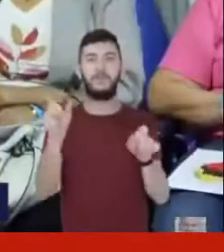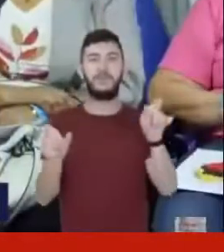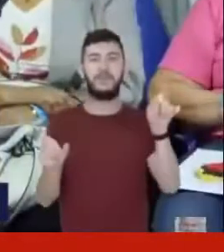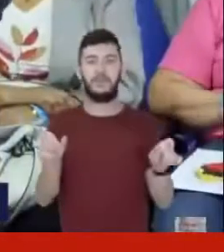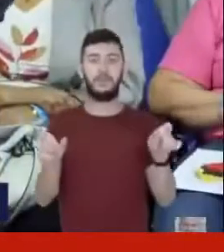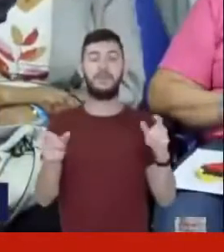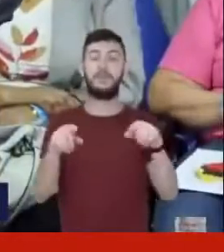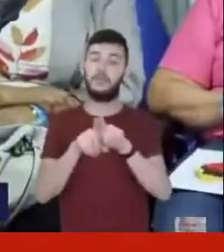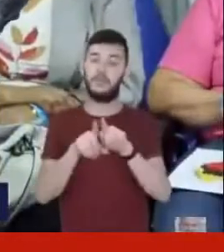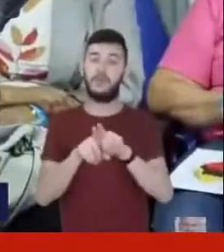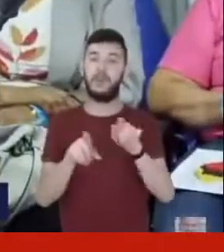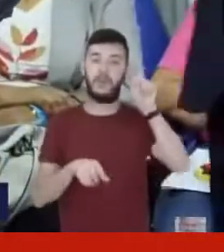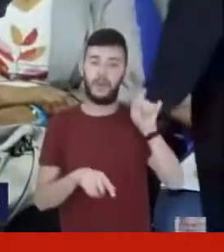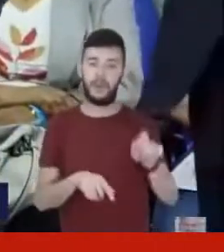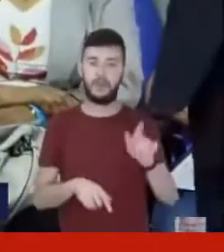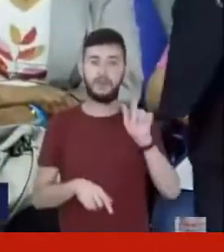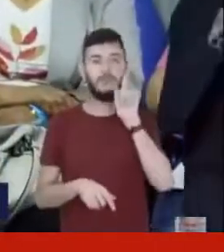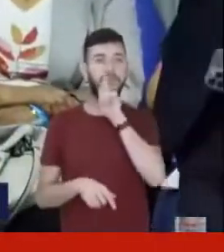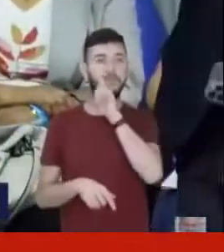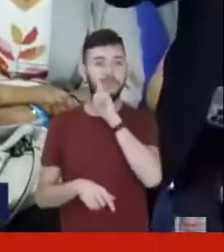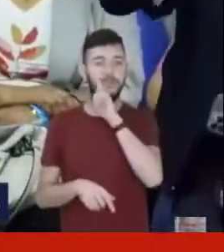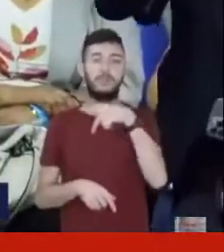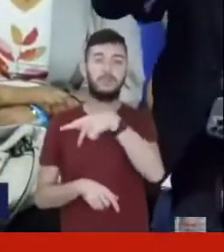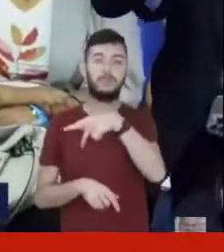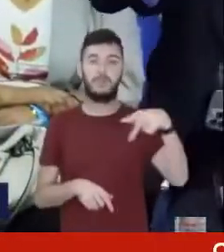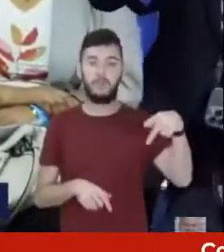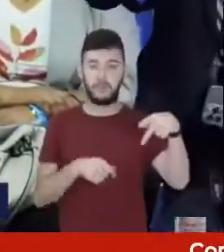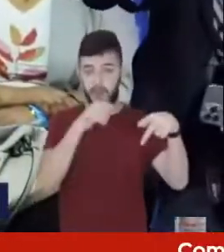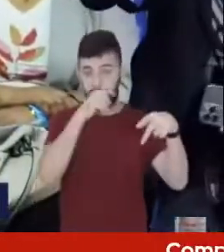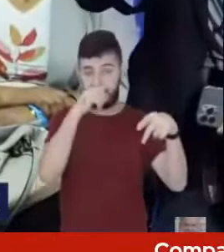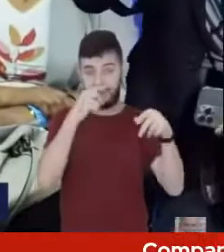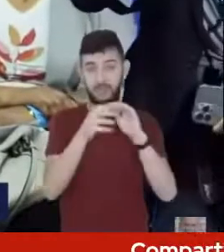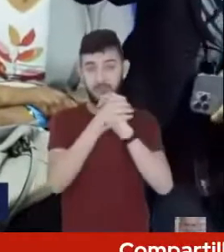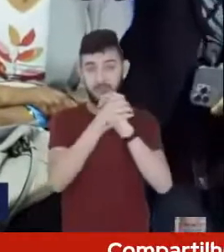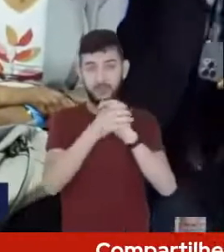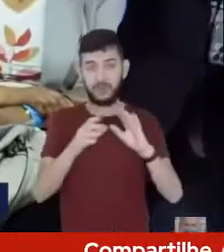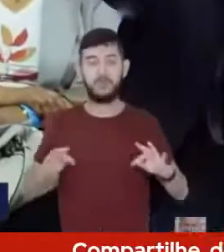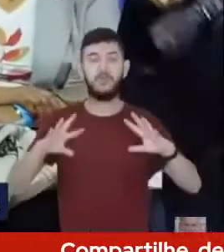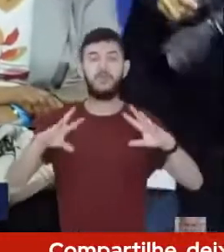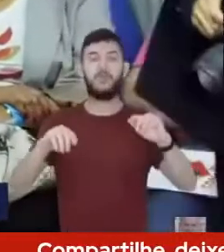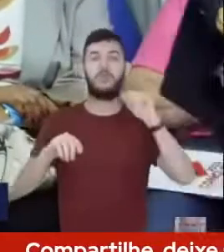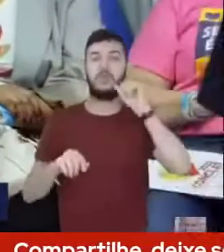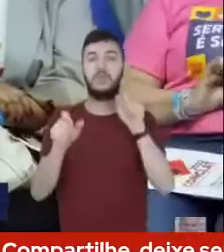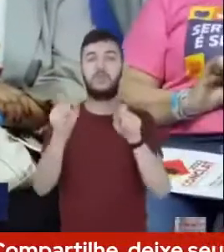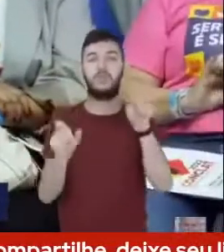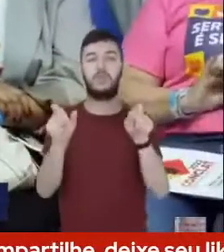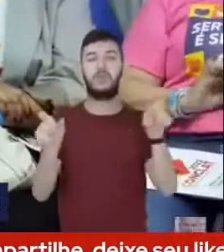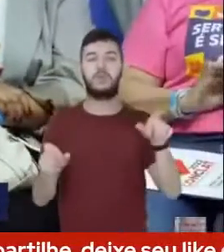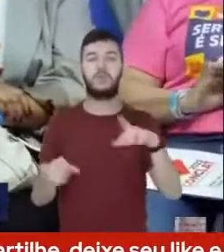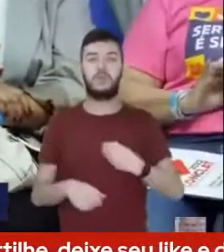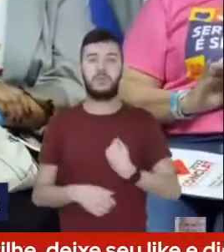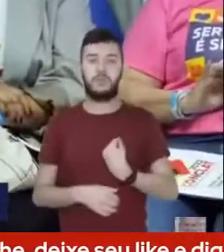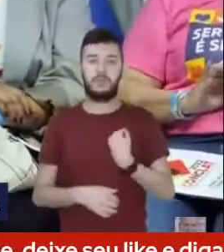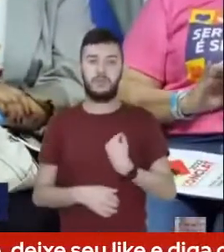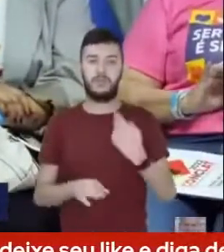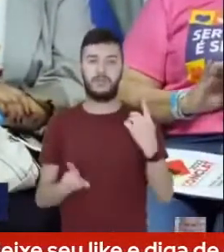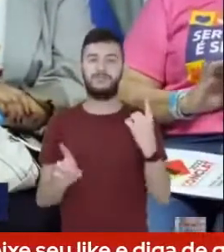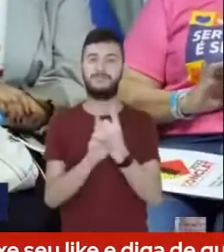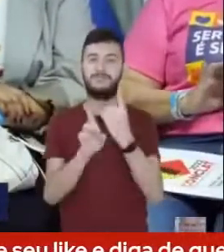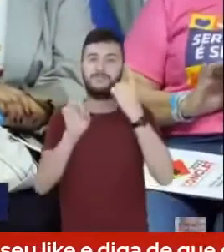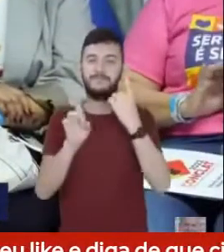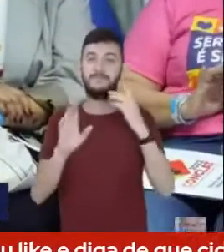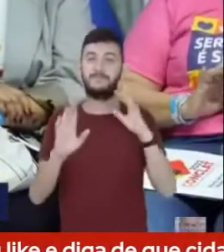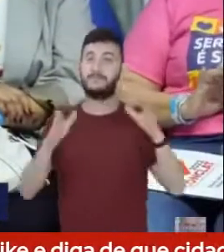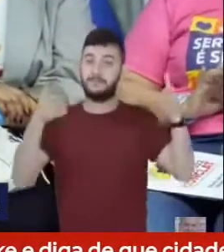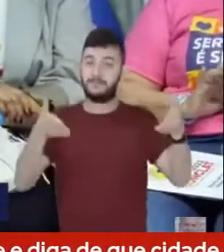na pessoa da nossa presidenta, cumprimentar todas as mulheres que estão aqui nesse encontro. Queria cumprimentar aqui